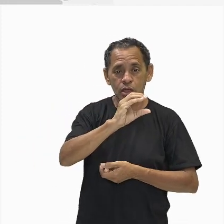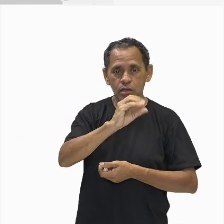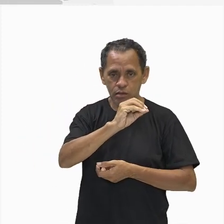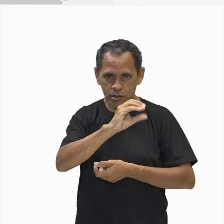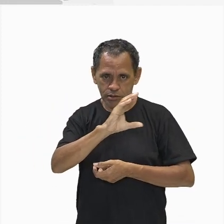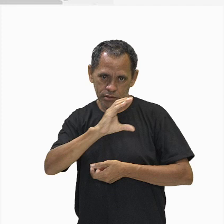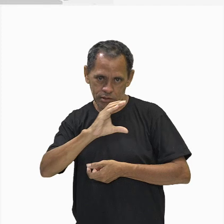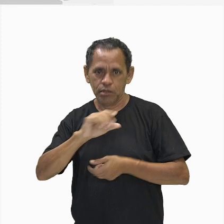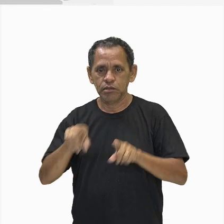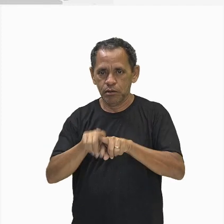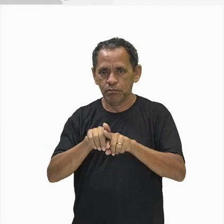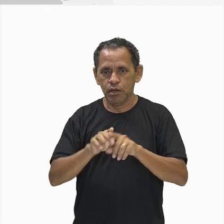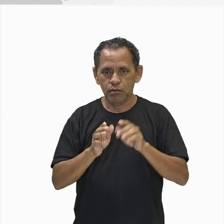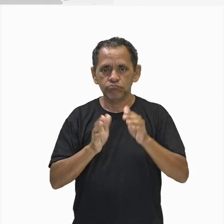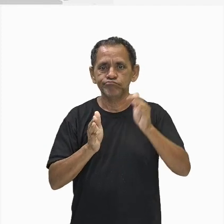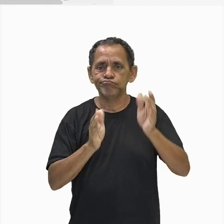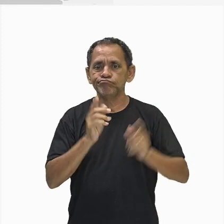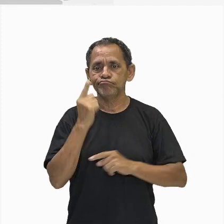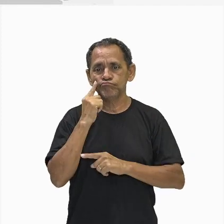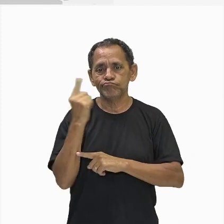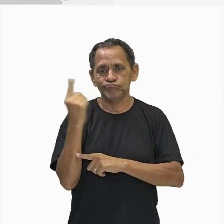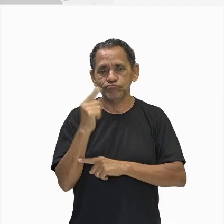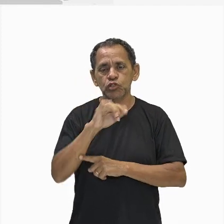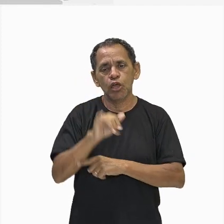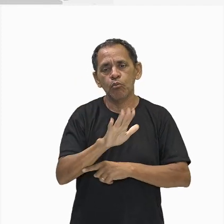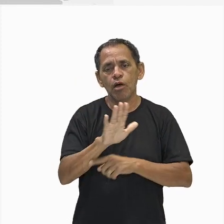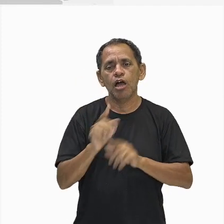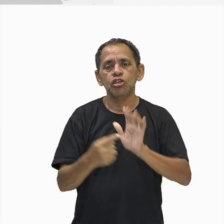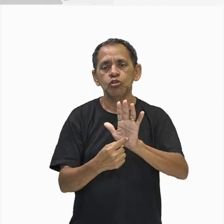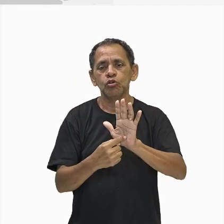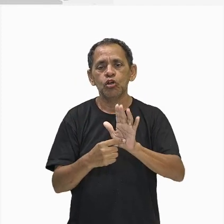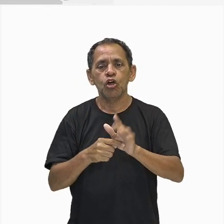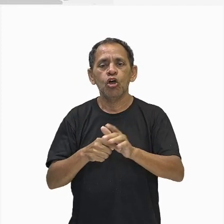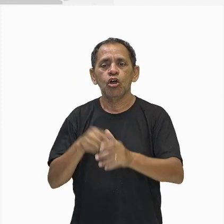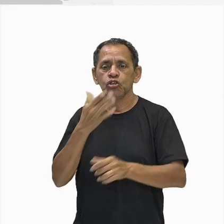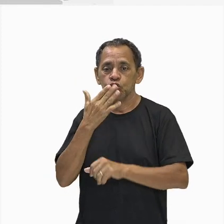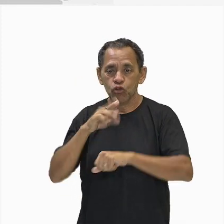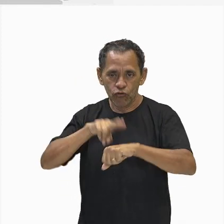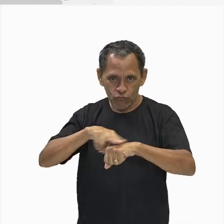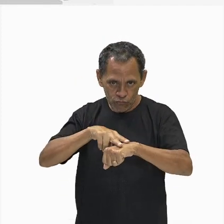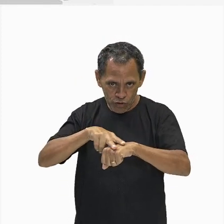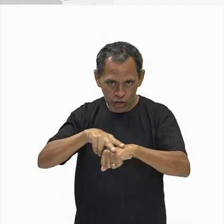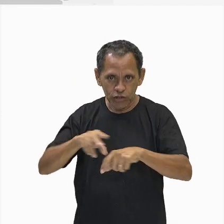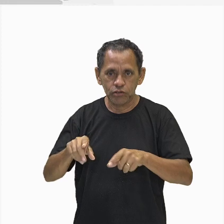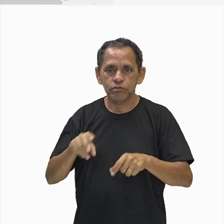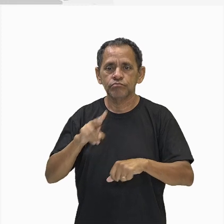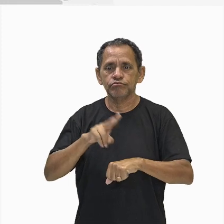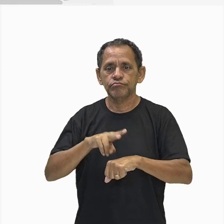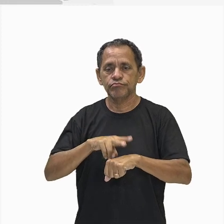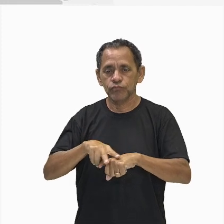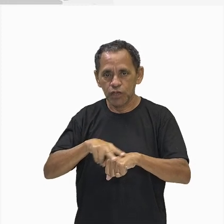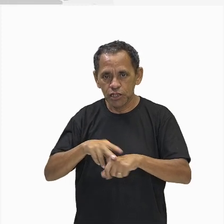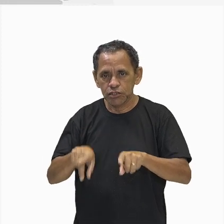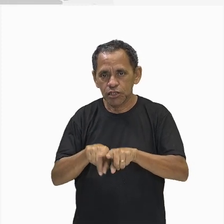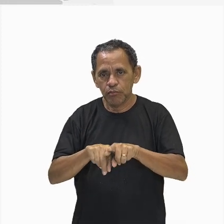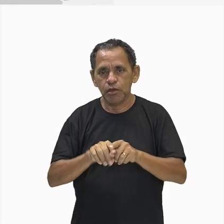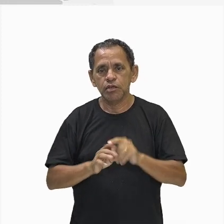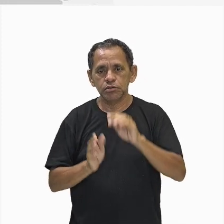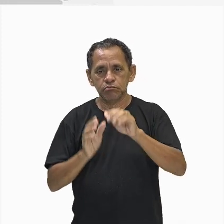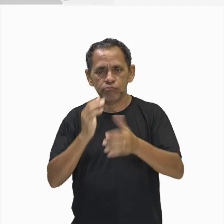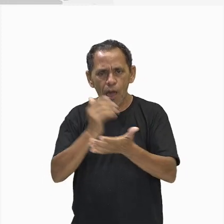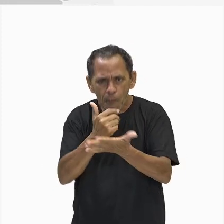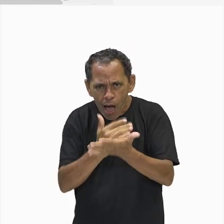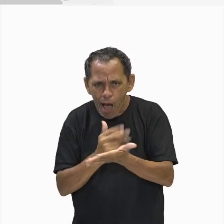essa parte que vocês veem aí, tá? Em verde, tá bom? Então, nós temos aí essa parte do Império Romano